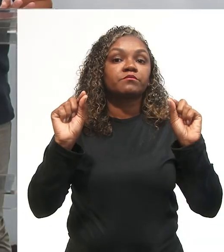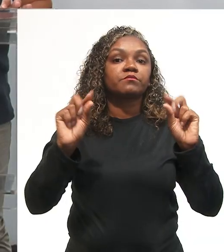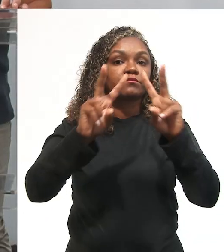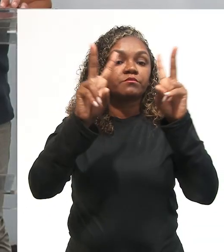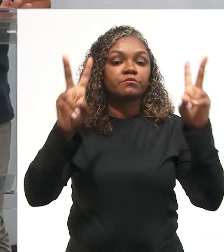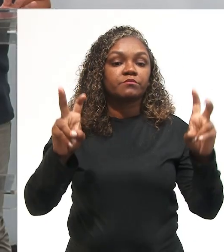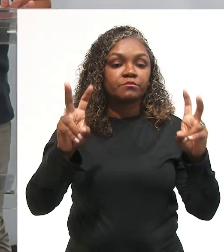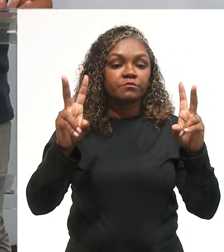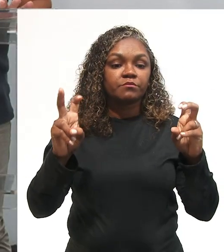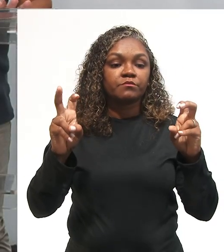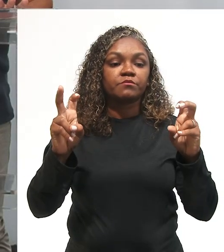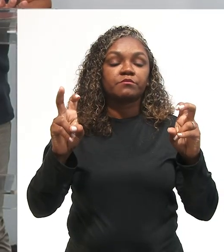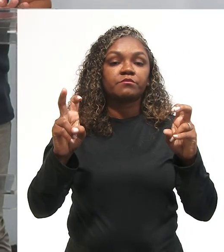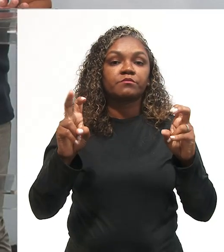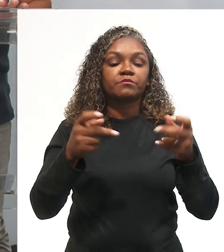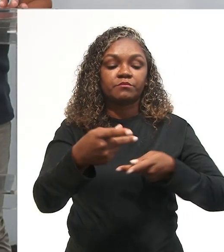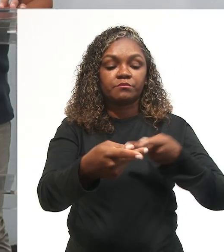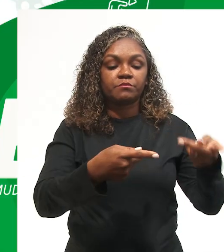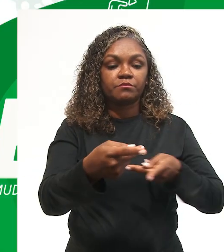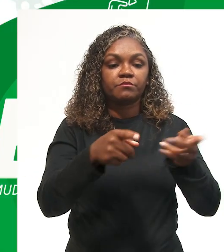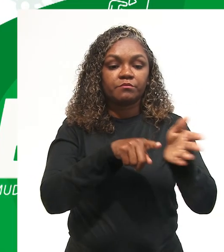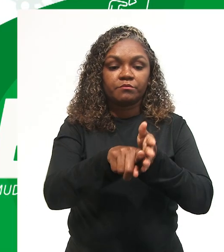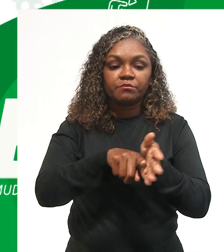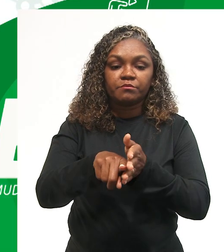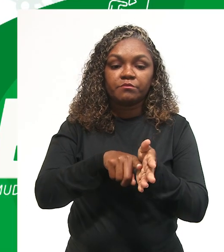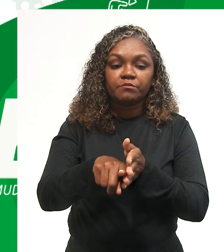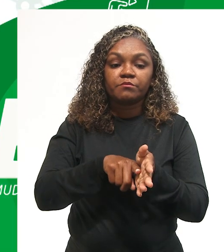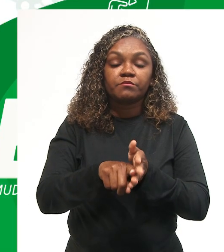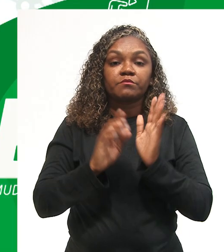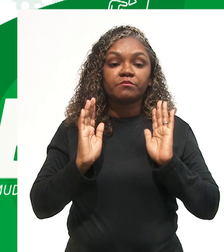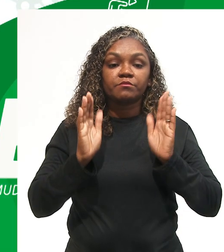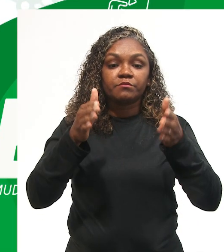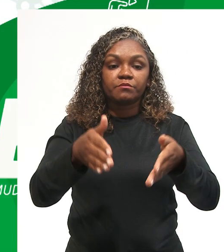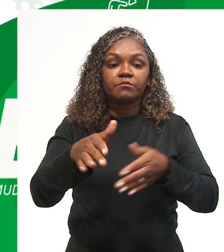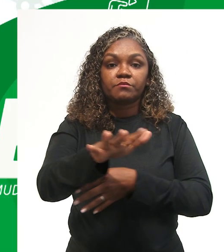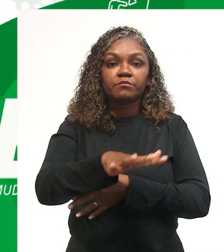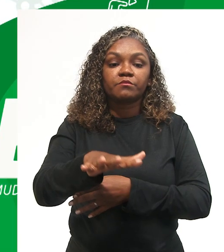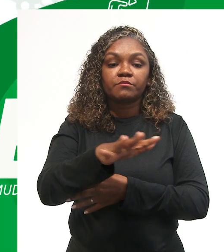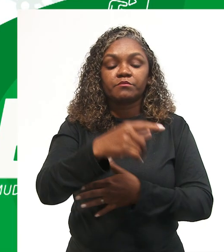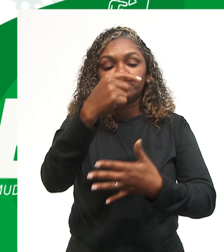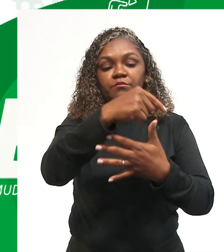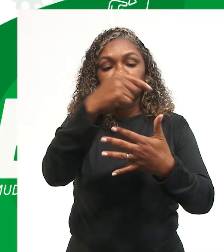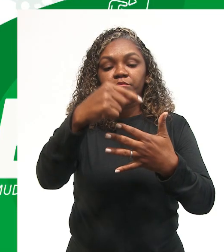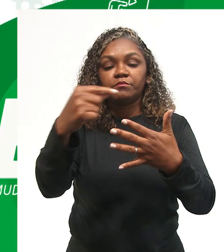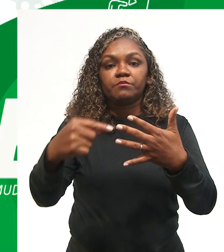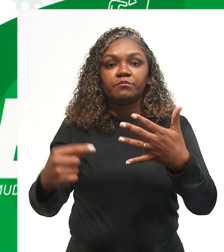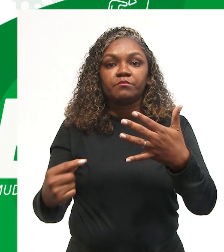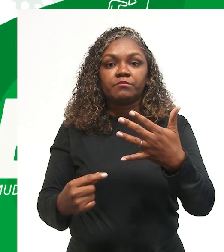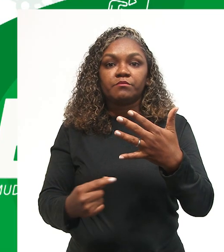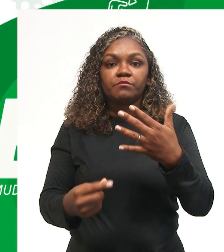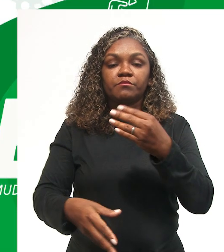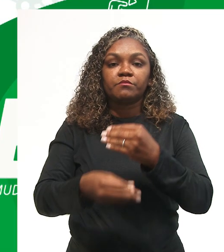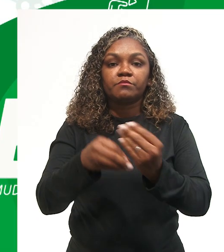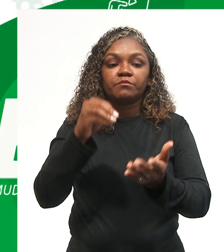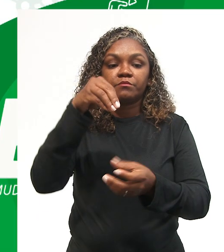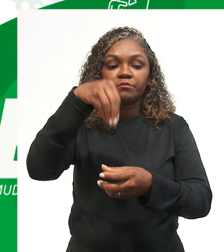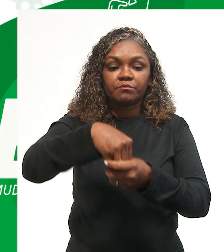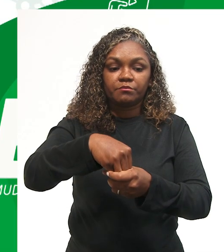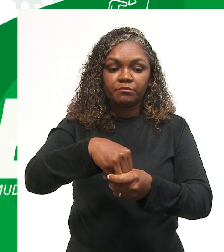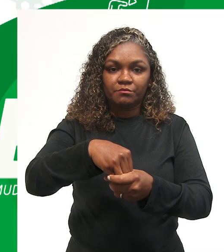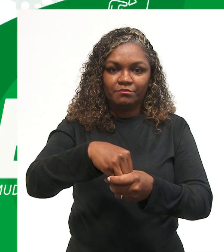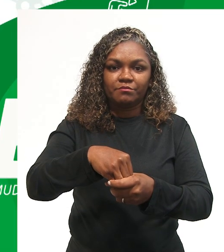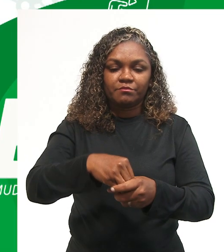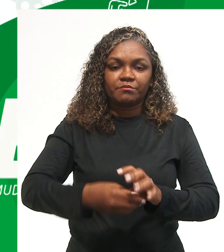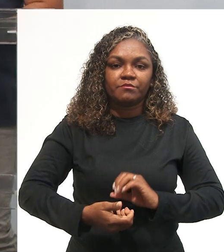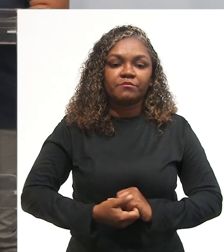mais sobre projeto de pesquisa, adentrando especificamente nos elementos que compõem um projeto de